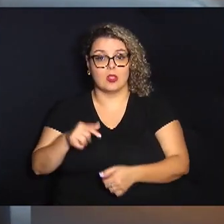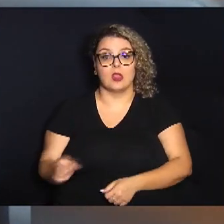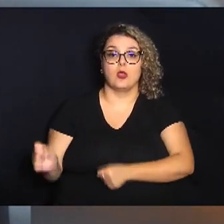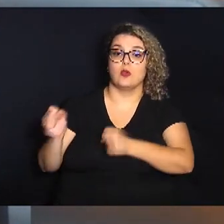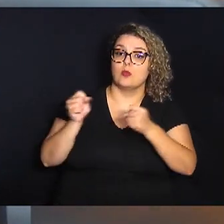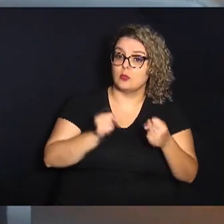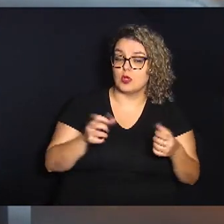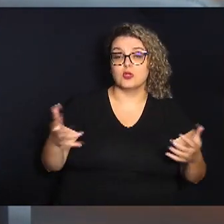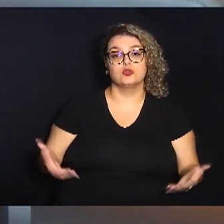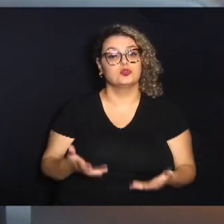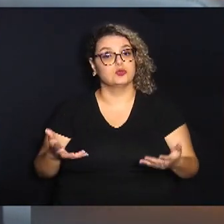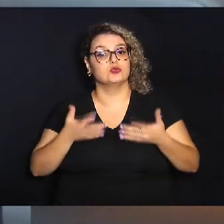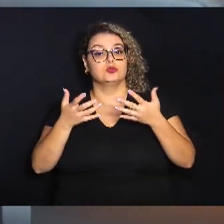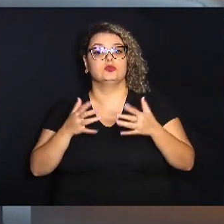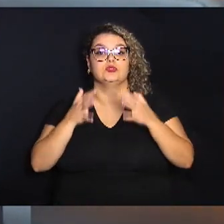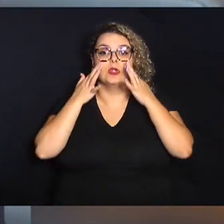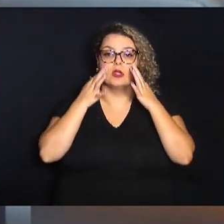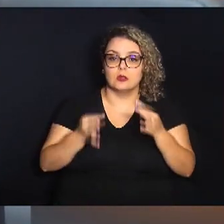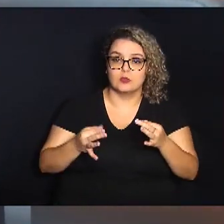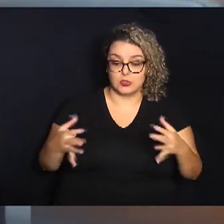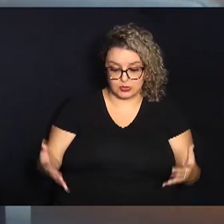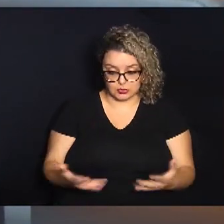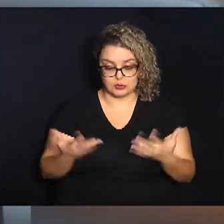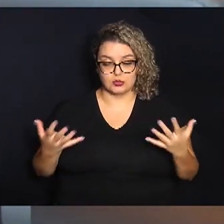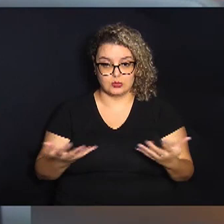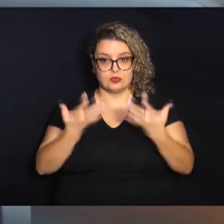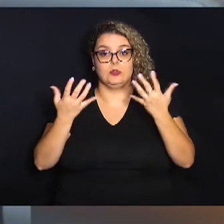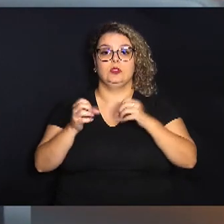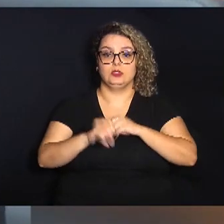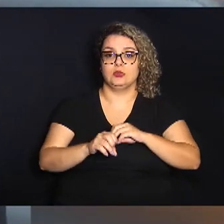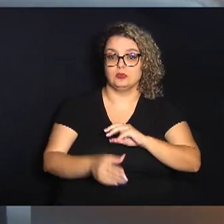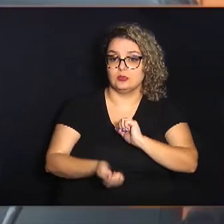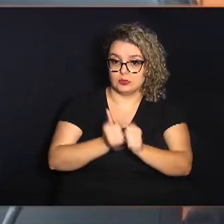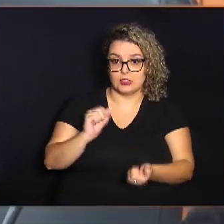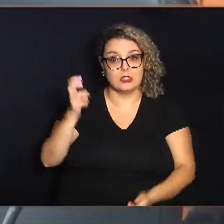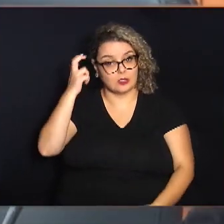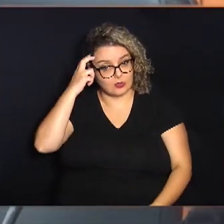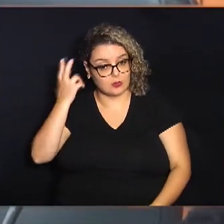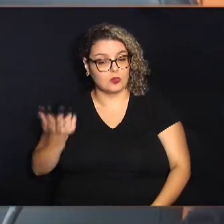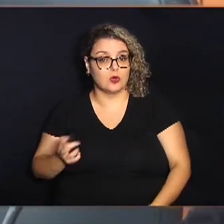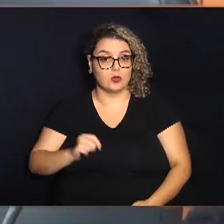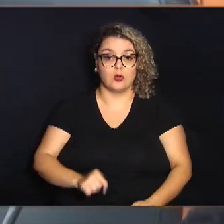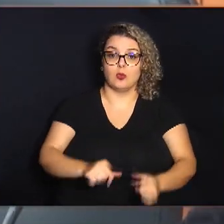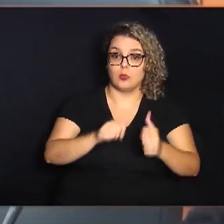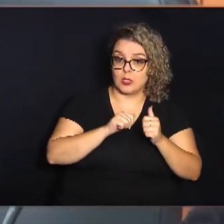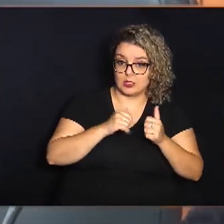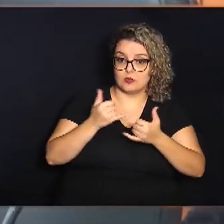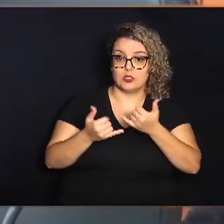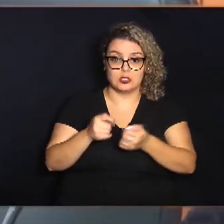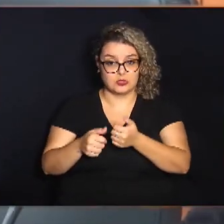de motivação, de atenção, de engajamento, na educação, no esporte, na cultura. Os benefícios dos jogos